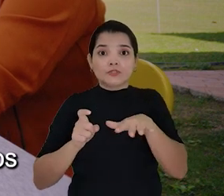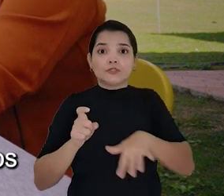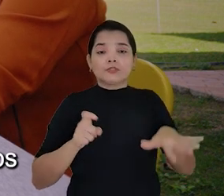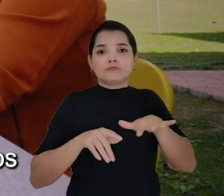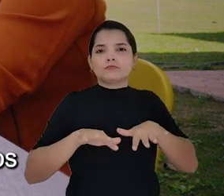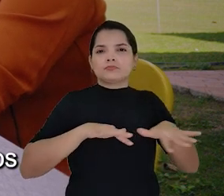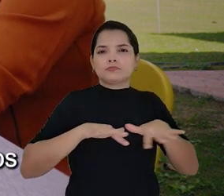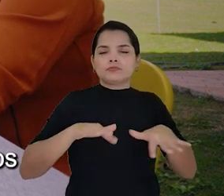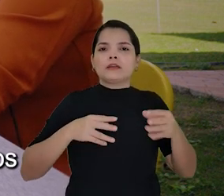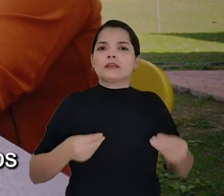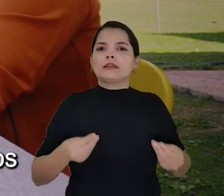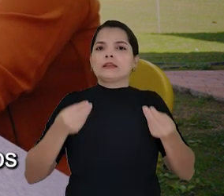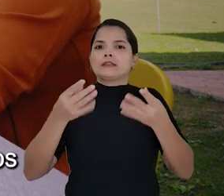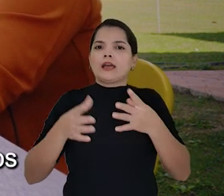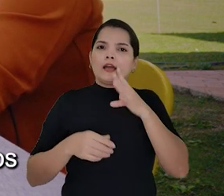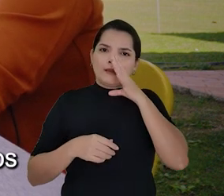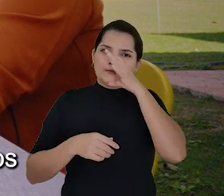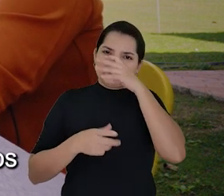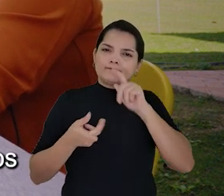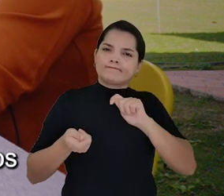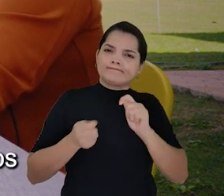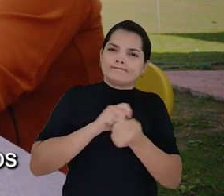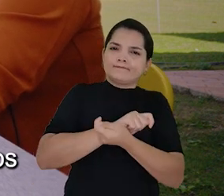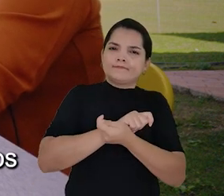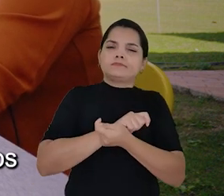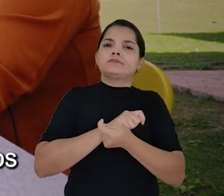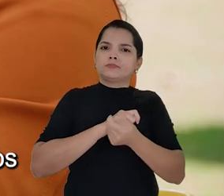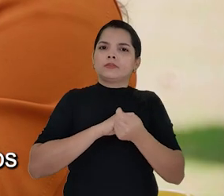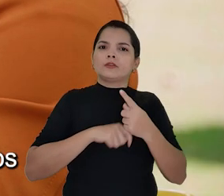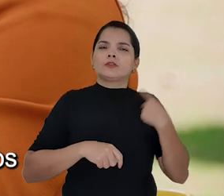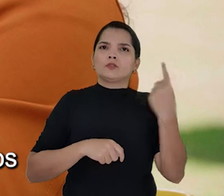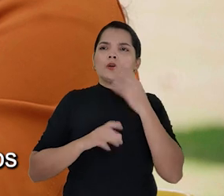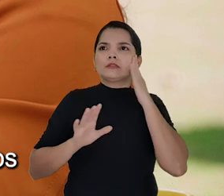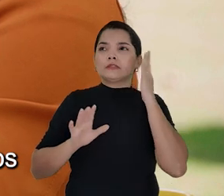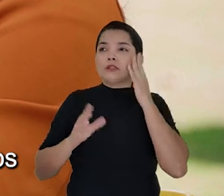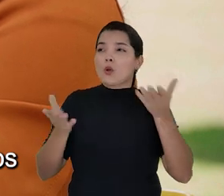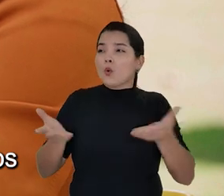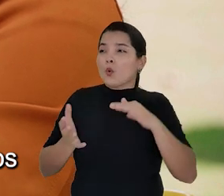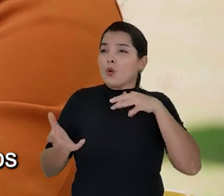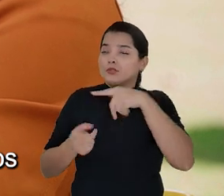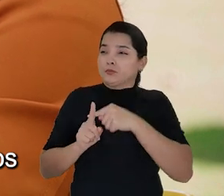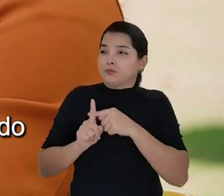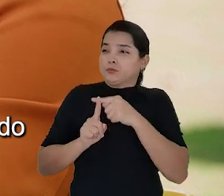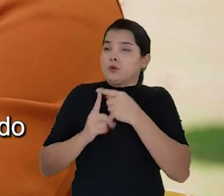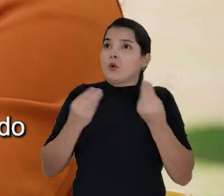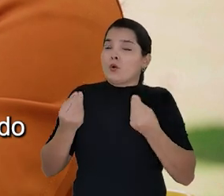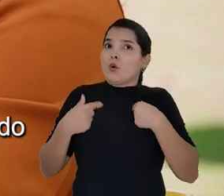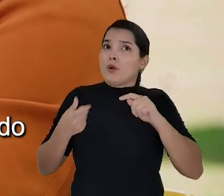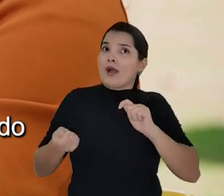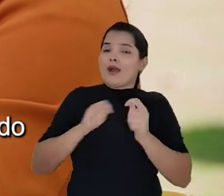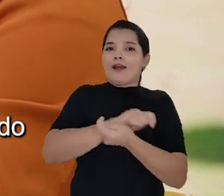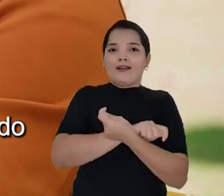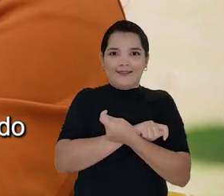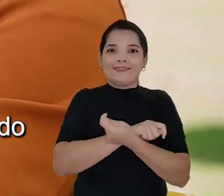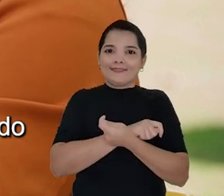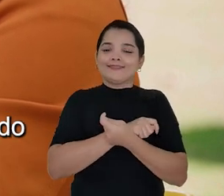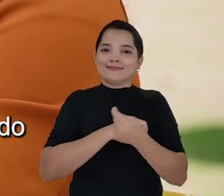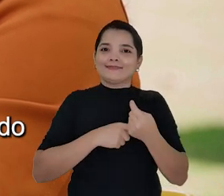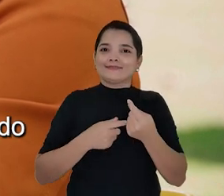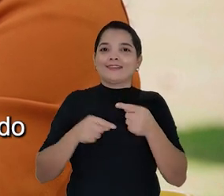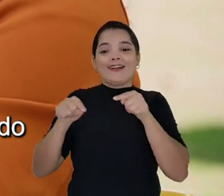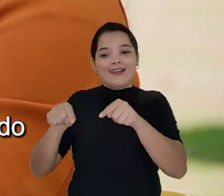que Tragam resiliência para que a gente saiba como se adaptar a esse aquecimento que estamos vivenciando então